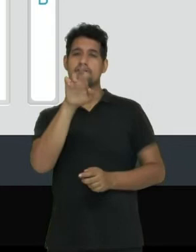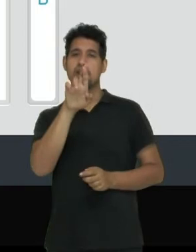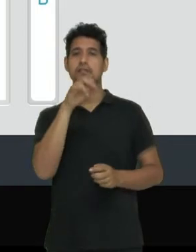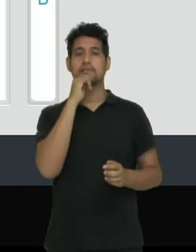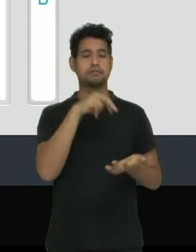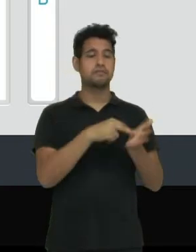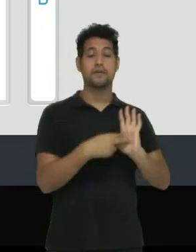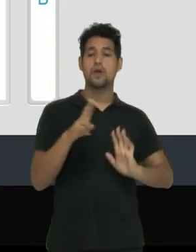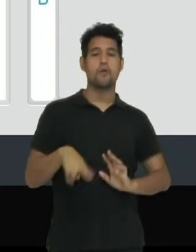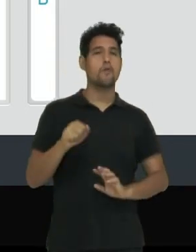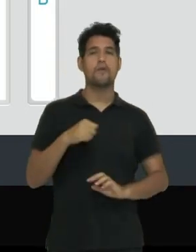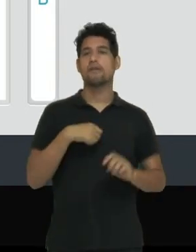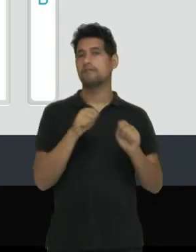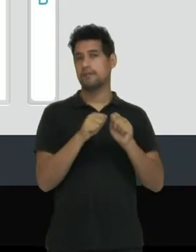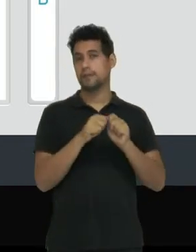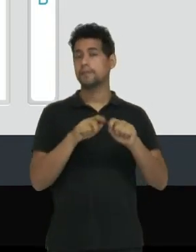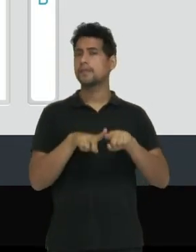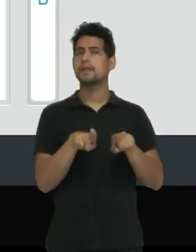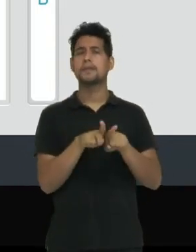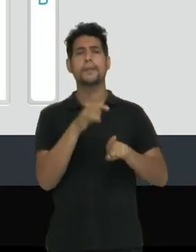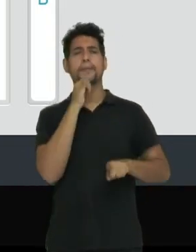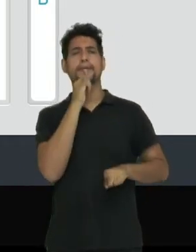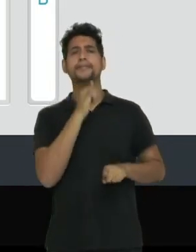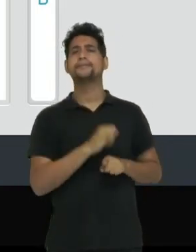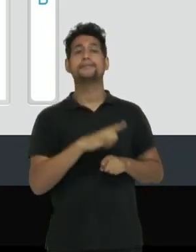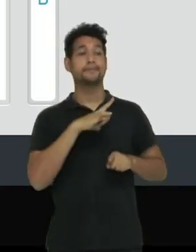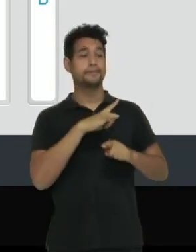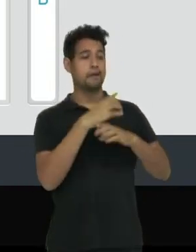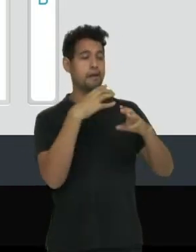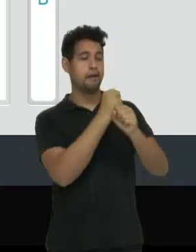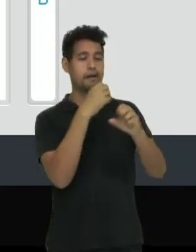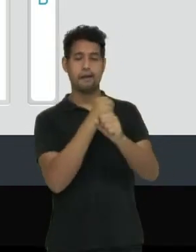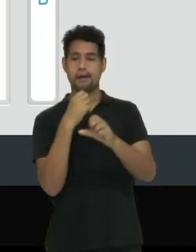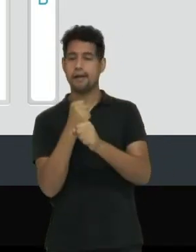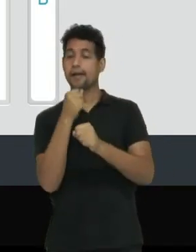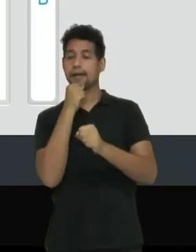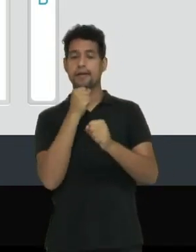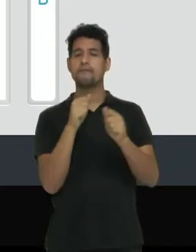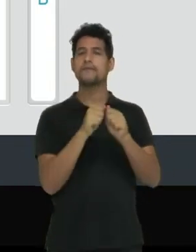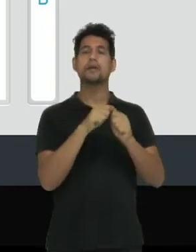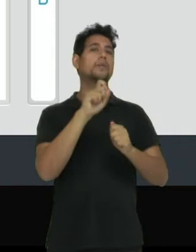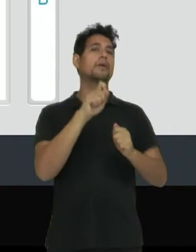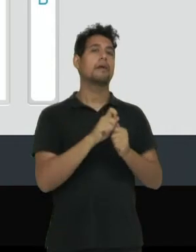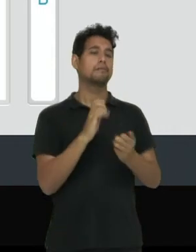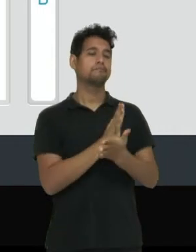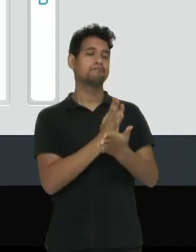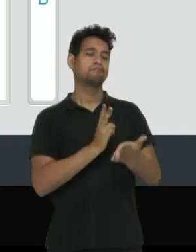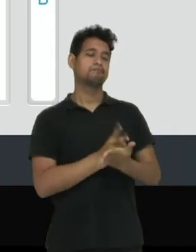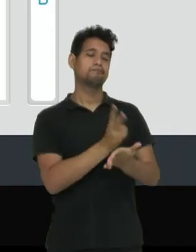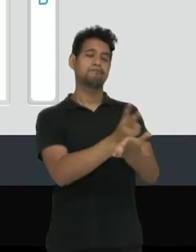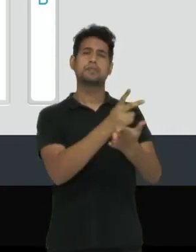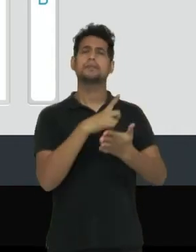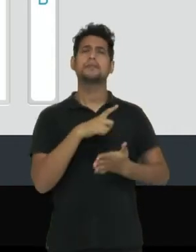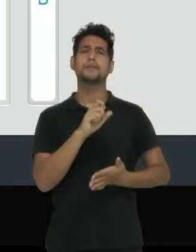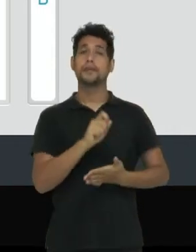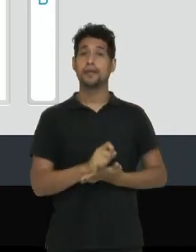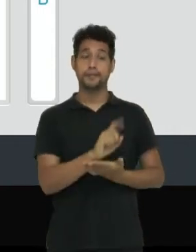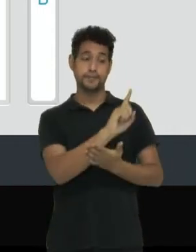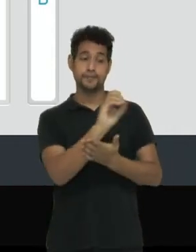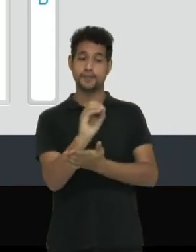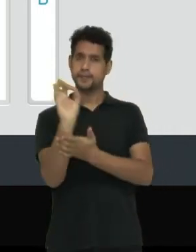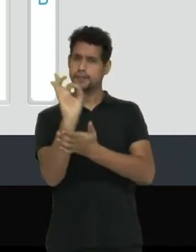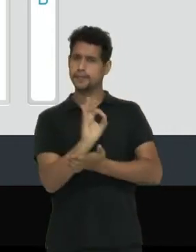nunca acontece. Então, nós temos, por exemplo, calculando ou elevando uma frequência, nós temos